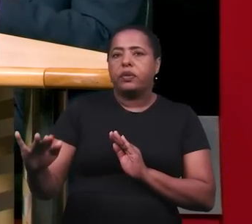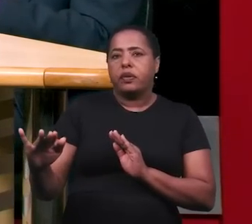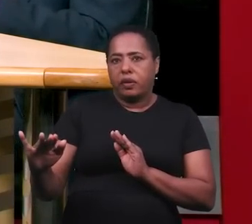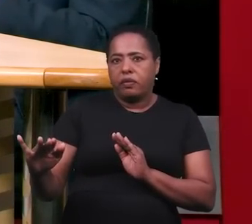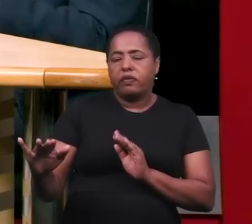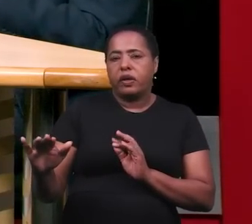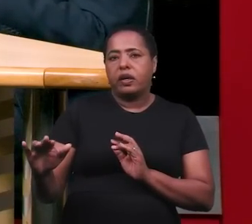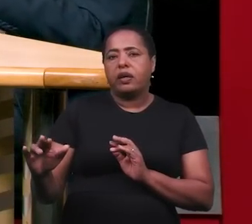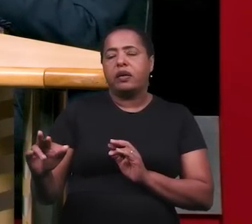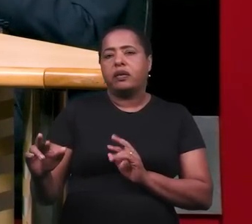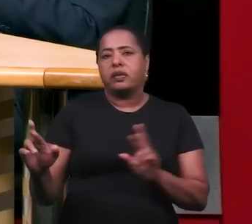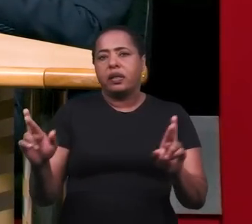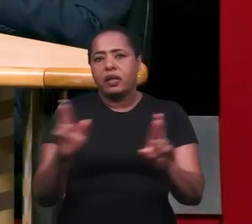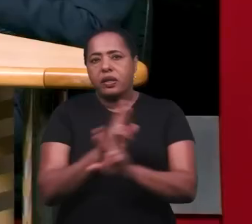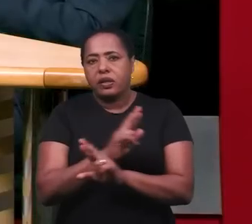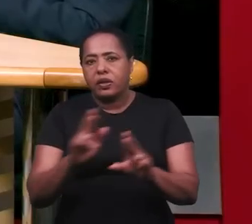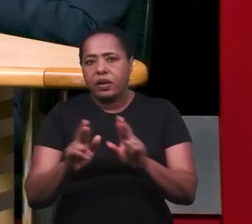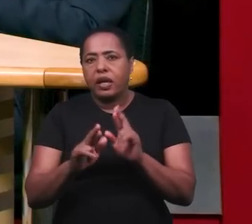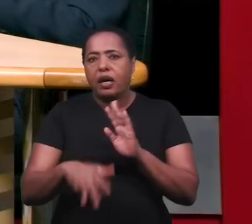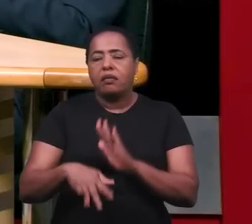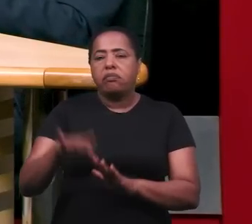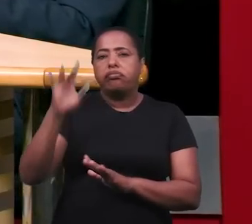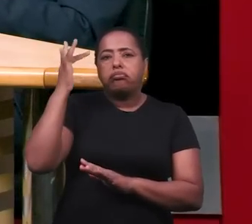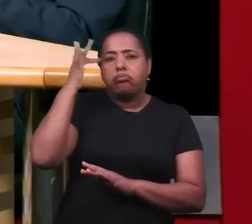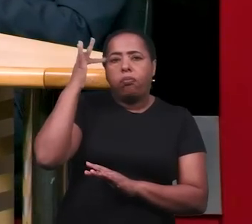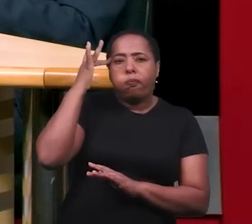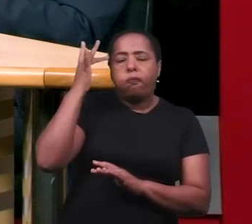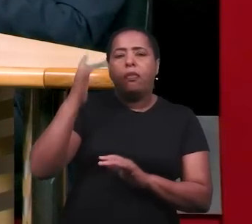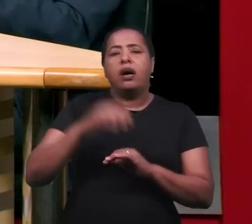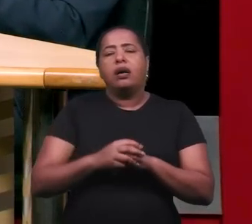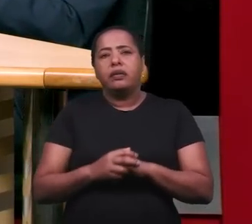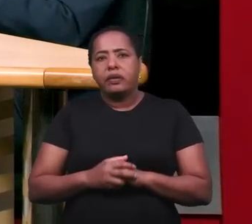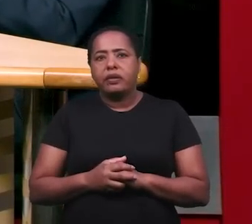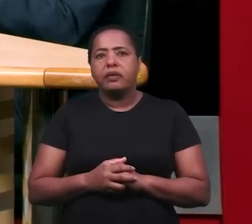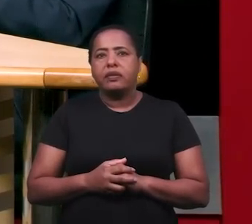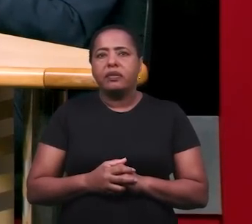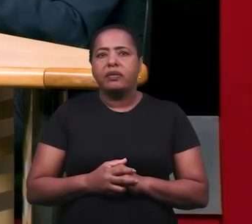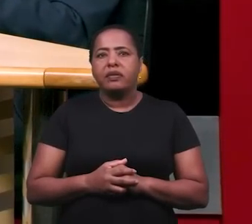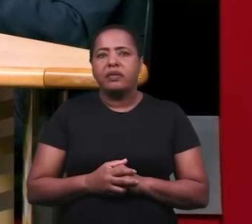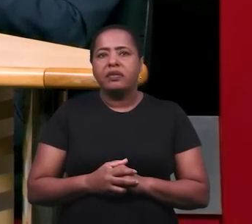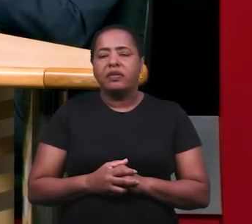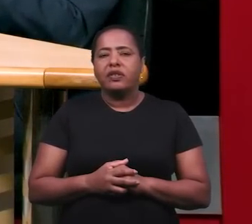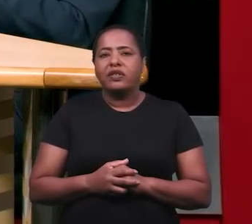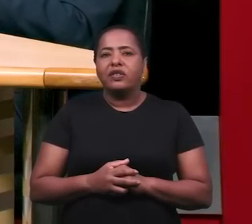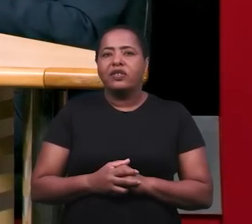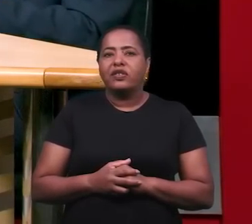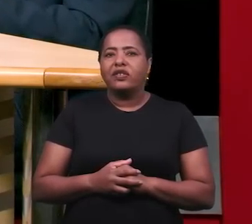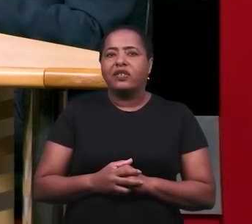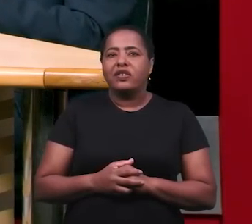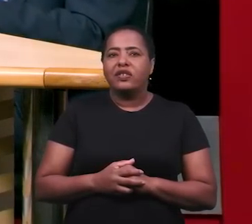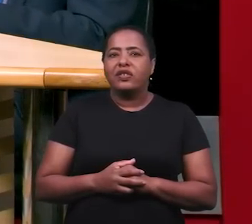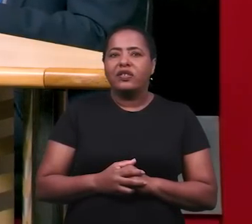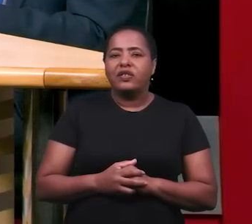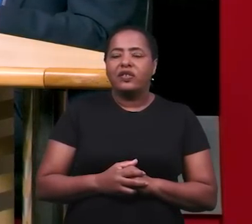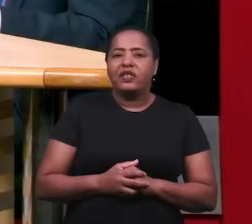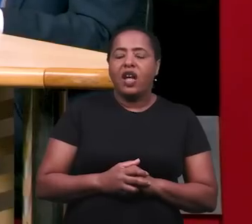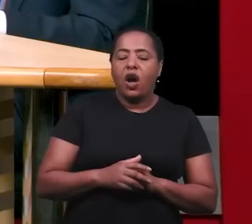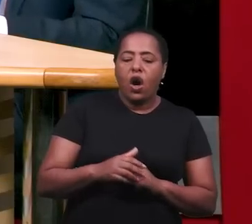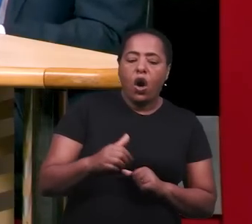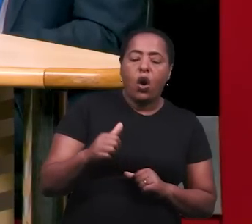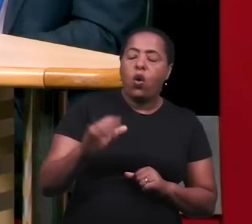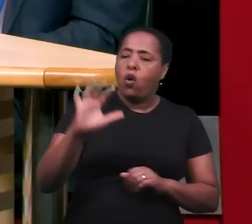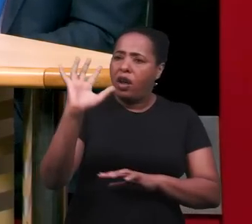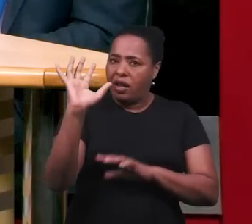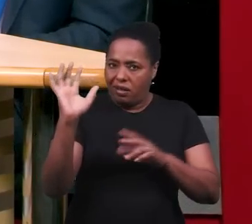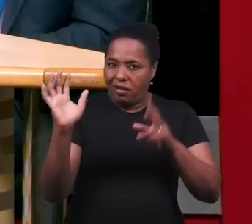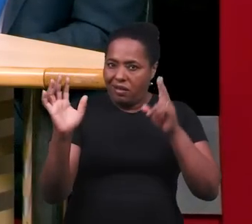A infância, tem coisa que vai... Na hora certa, cada filho amadurece na hora diferente do outro. Espera, nenhum fruto é